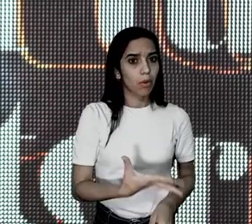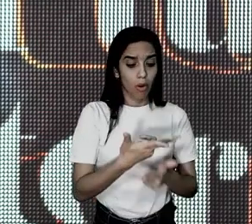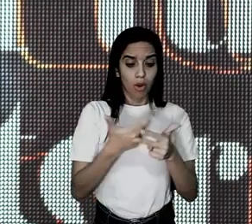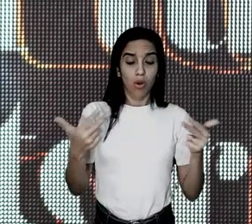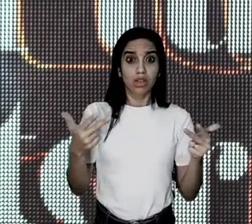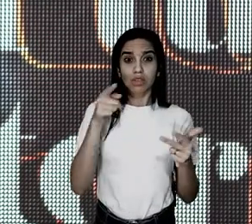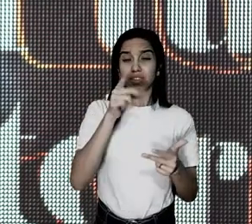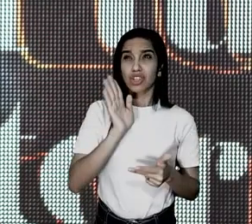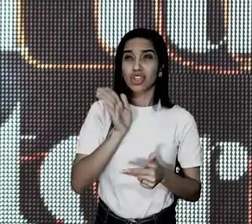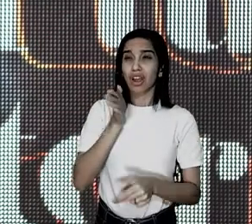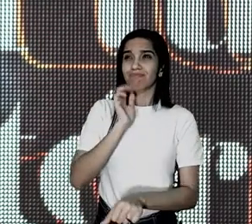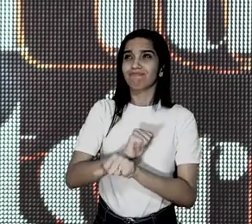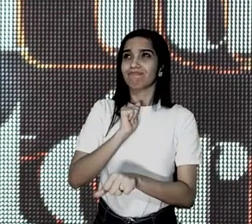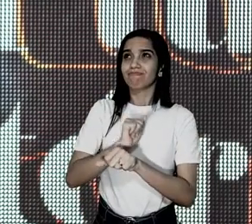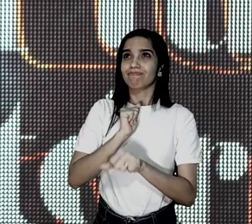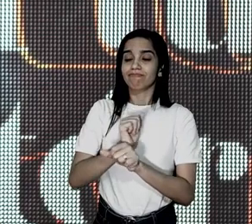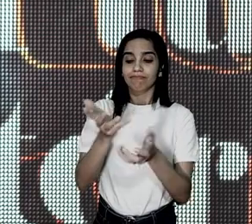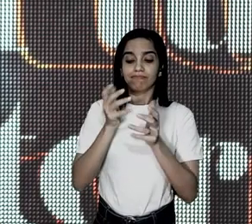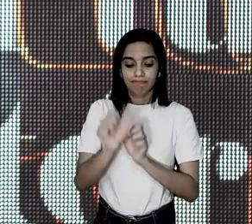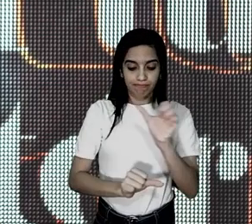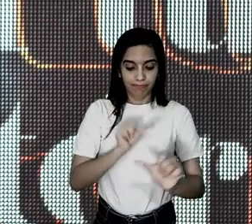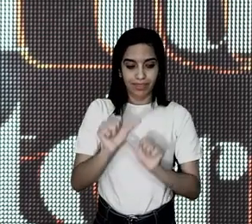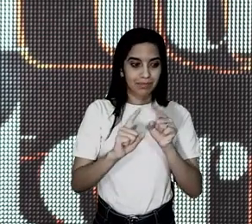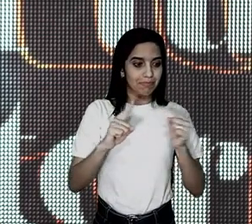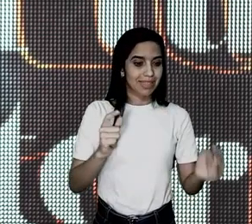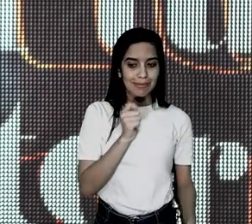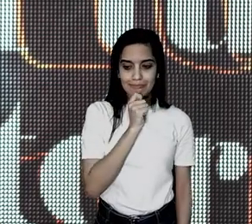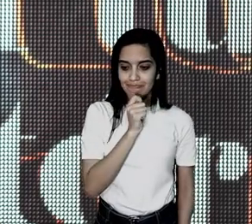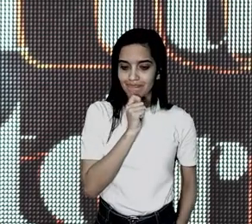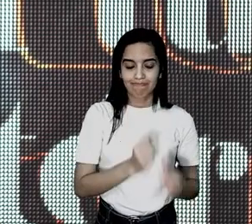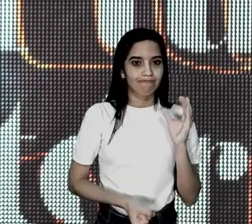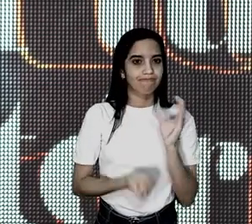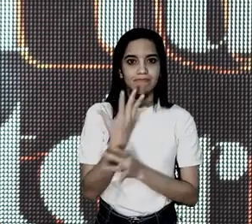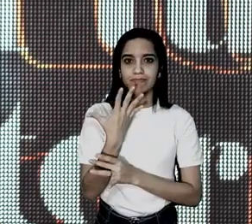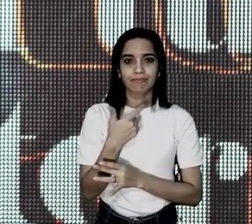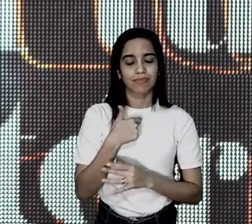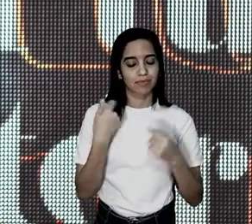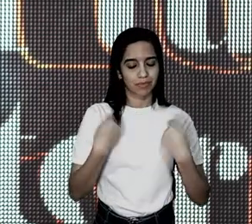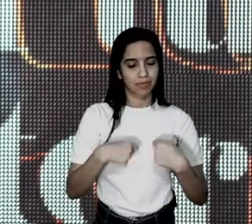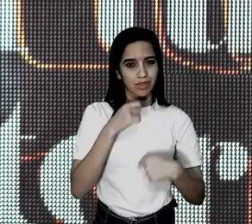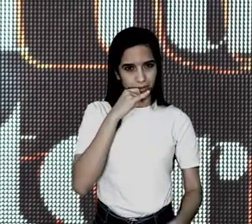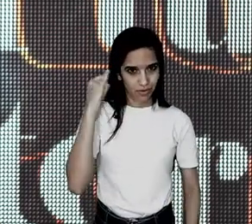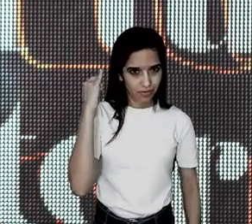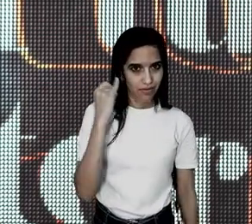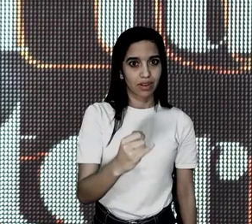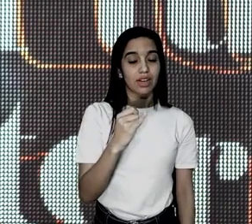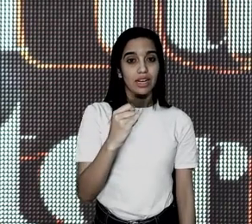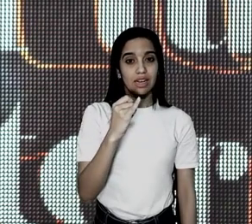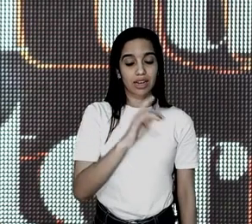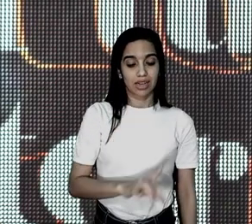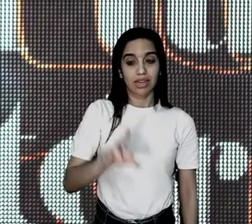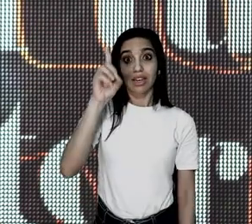coisas que você tem esperado que sejam transformadas, ainda não aconteceram, eu preciso começar te dizendo que